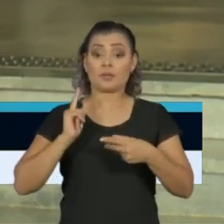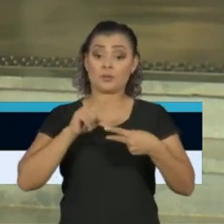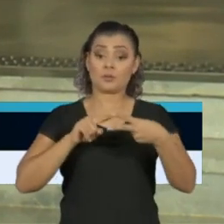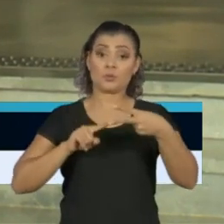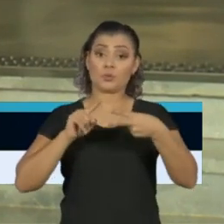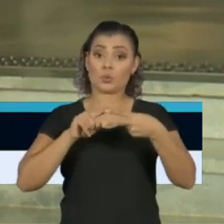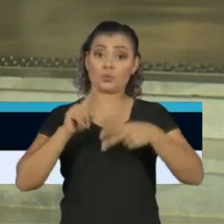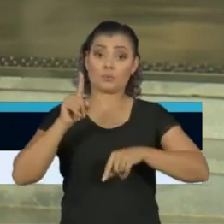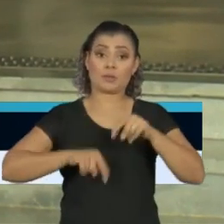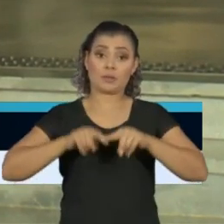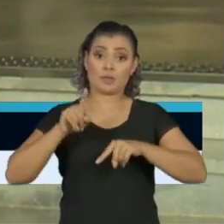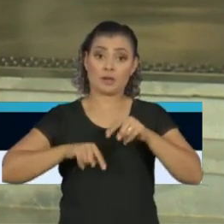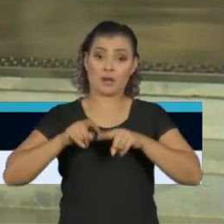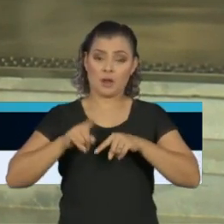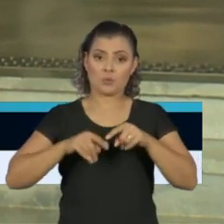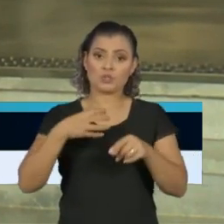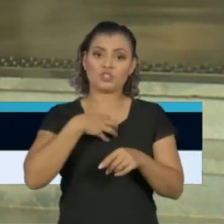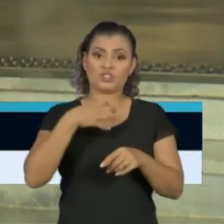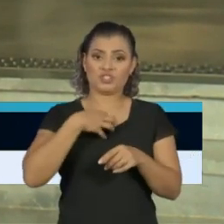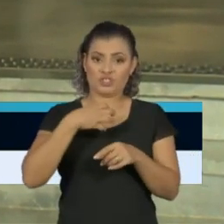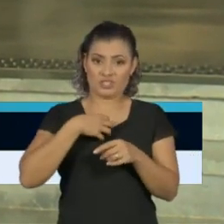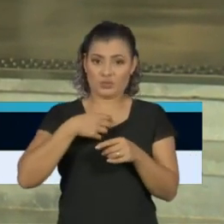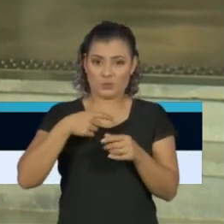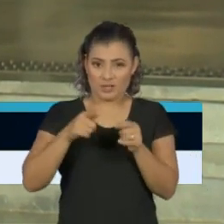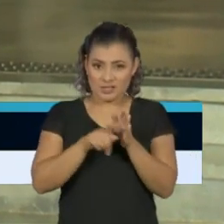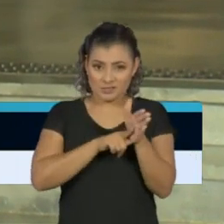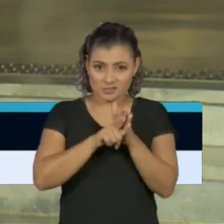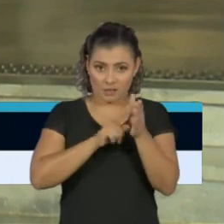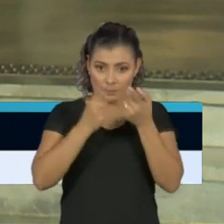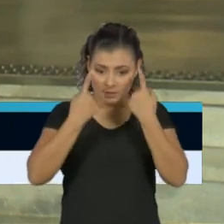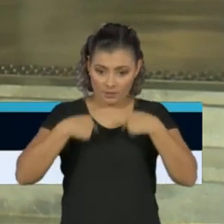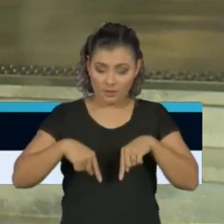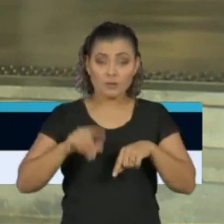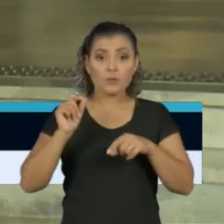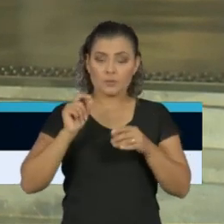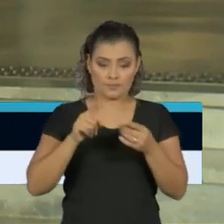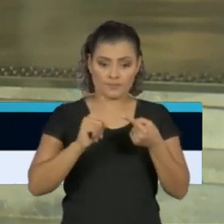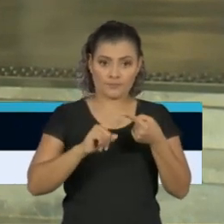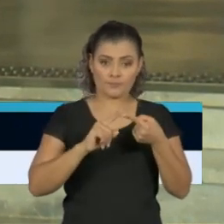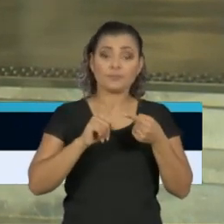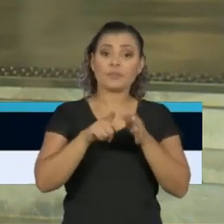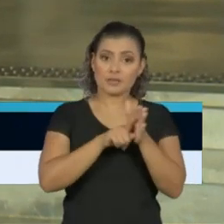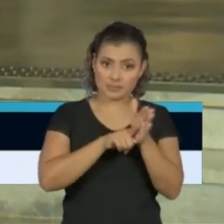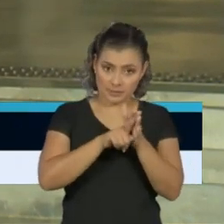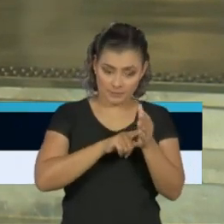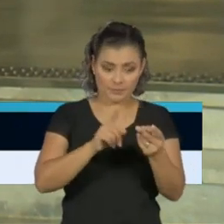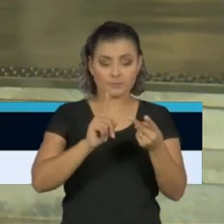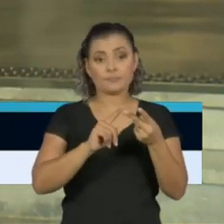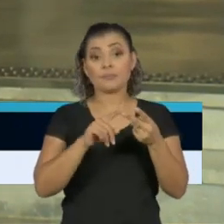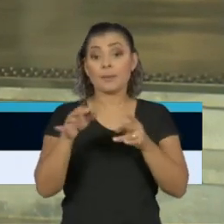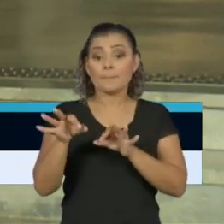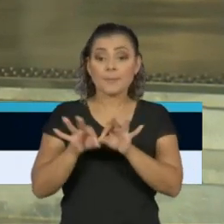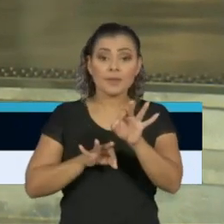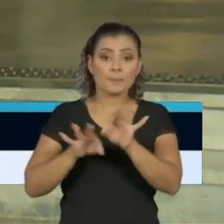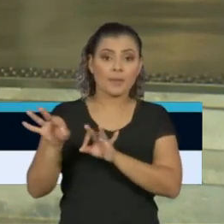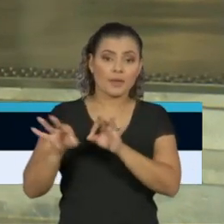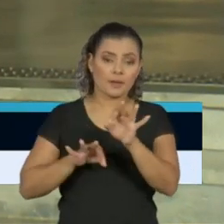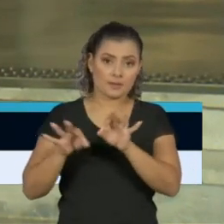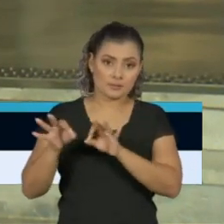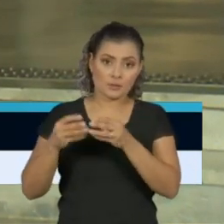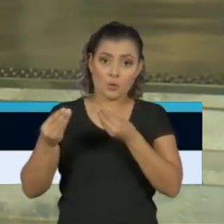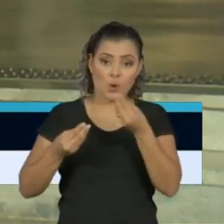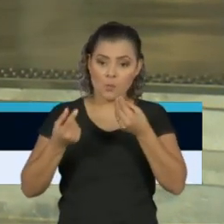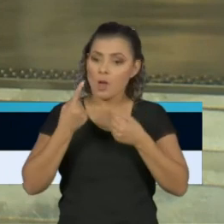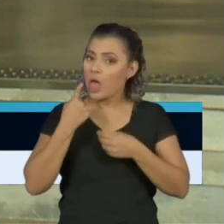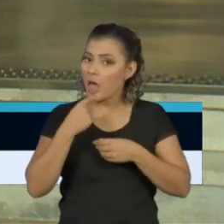exame a metodologia que nós utilizamos, que um é a realização do próprio exame e a outra é a preparação para